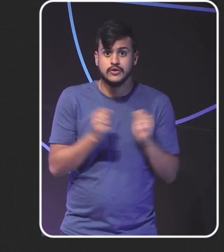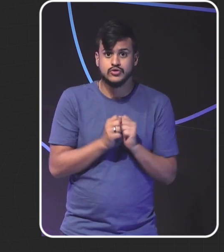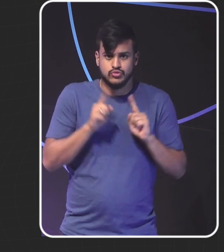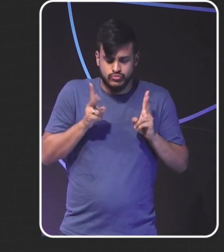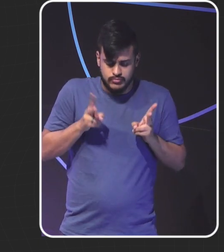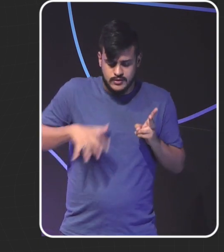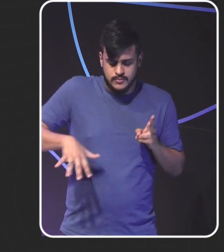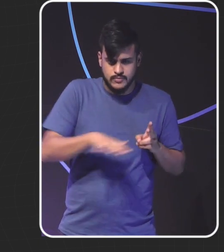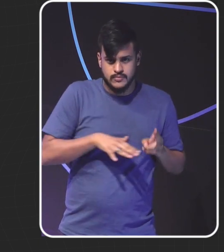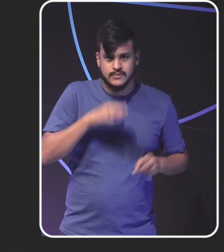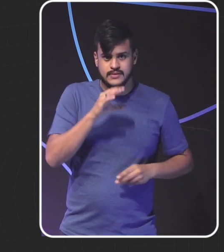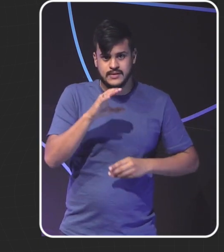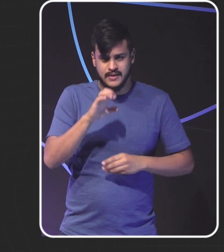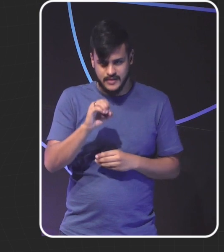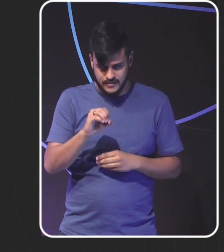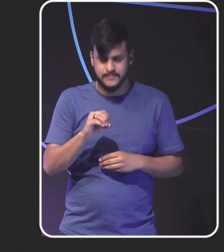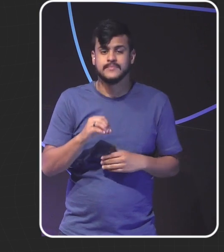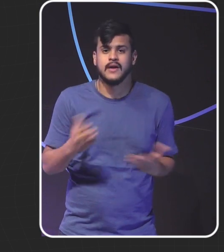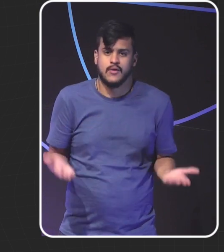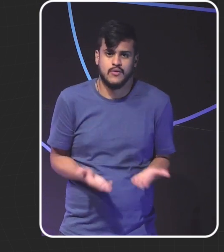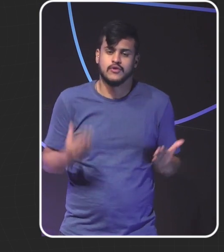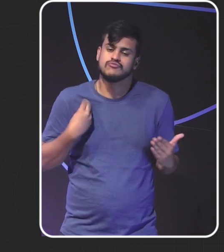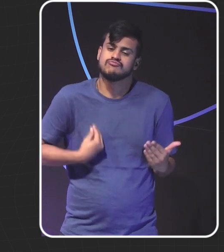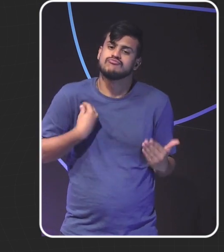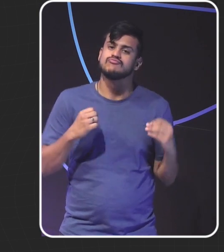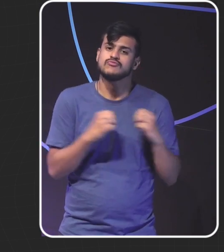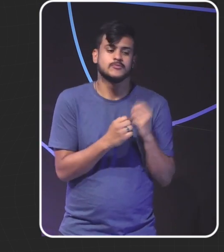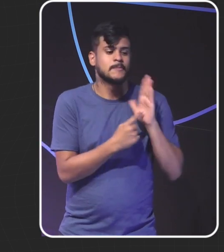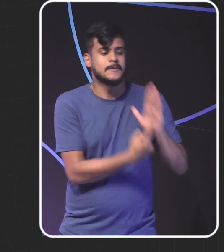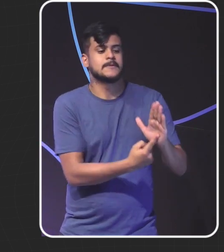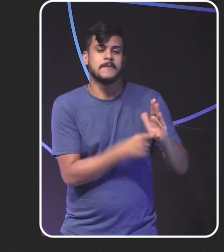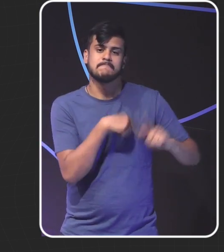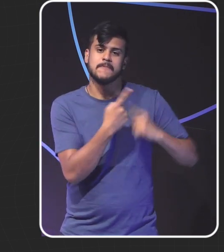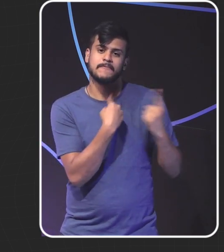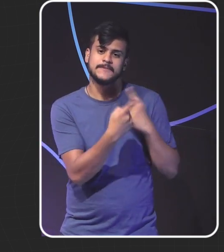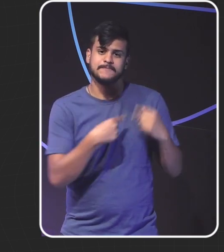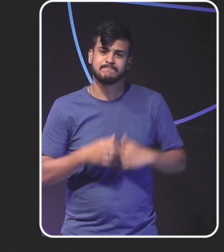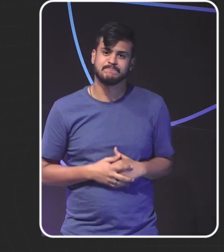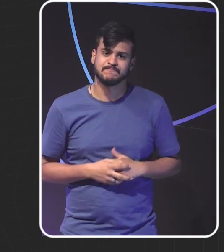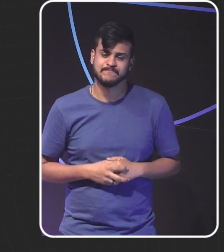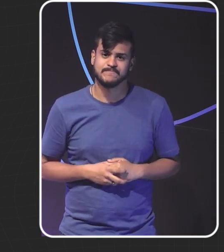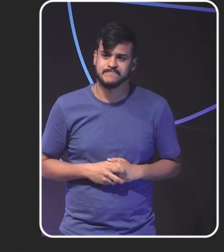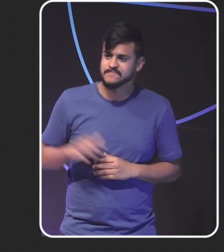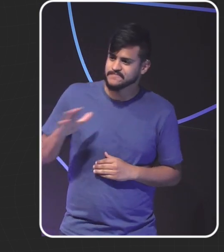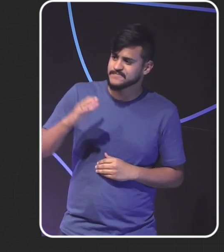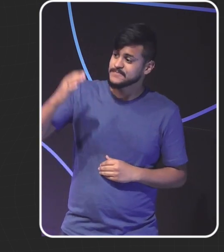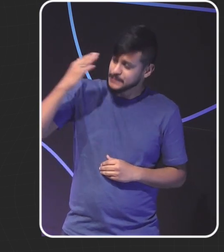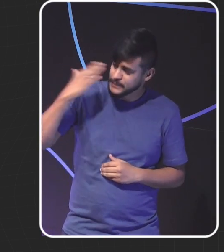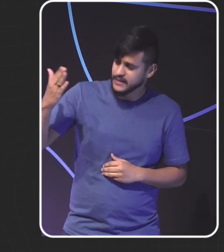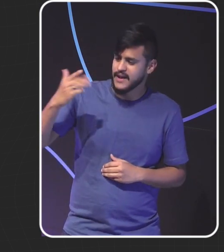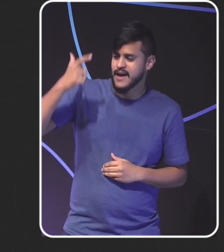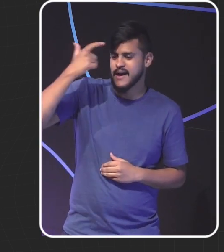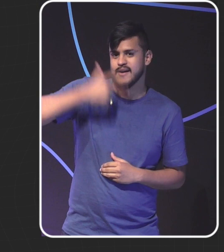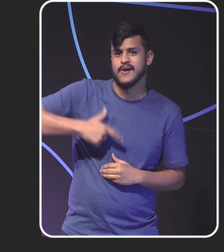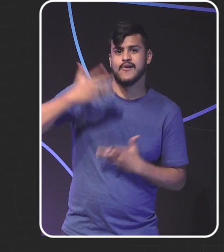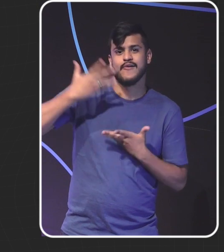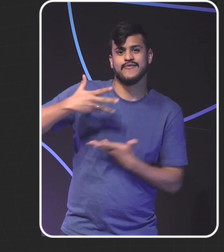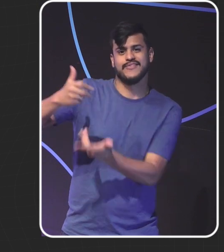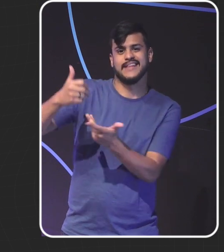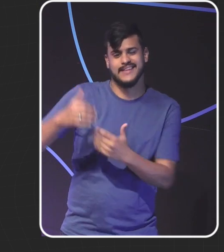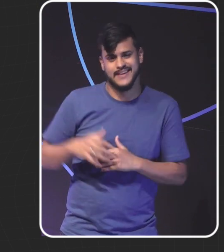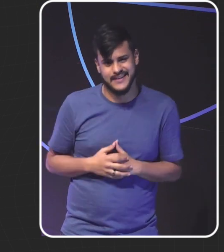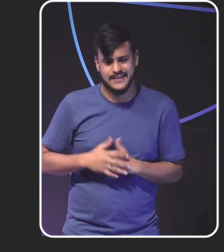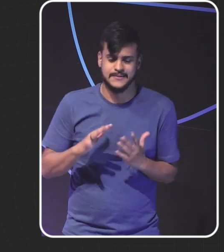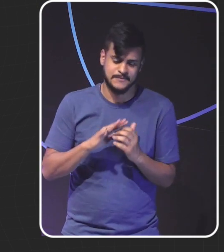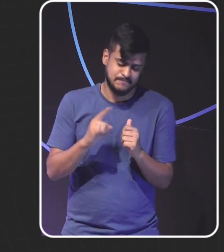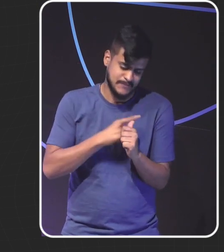queria que ele se apresentasse para a gente poder começar esse bate-papo. Obrigado, Reinaldo, pelo convite. Primeiro, eu acho que, assim,